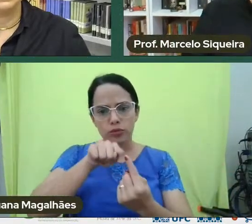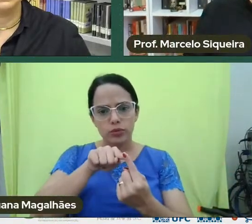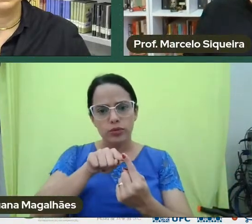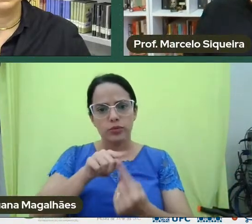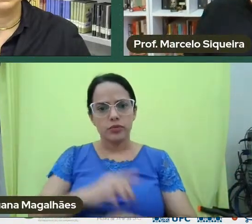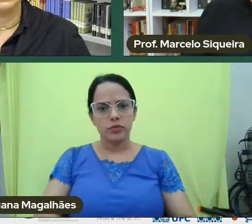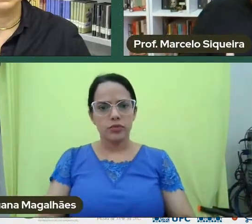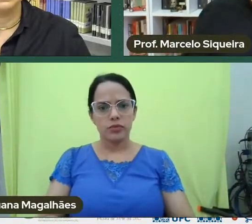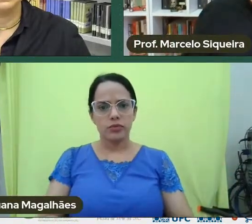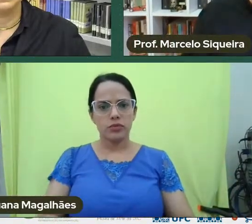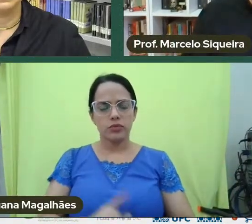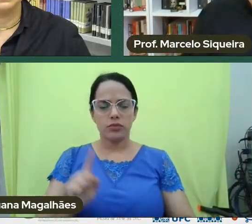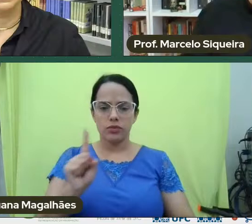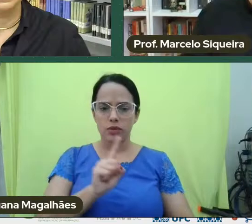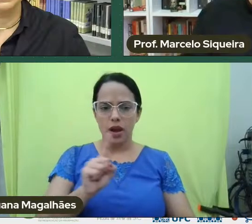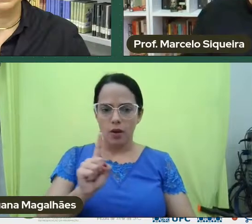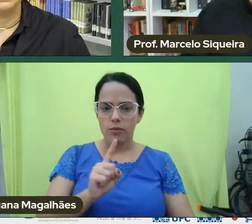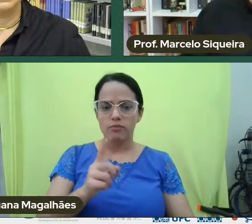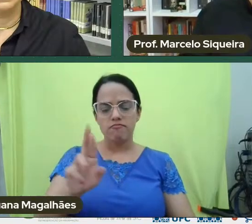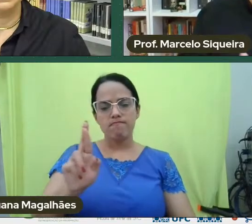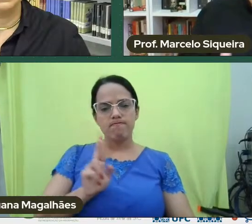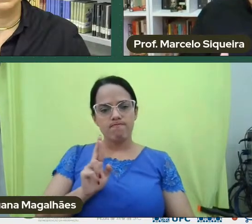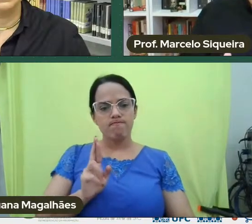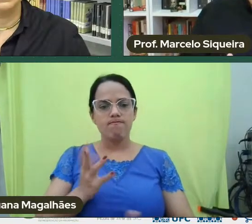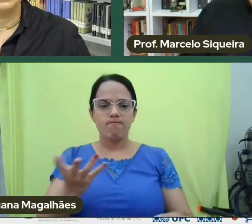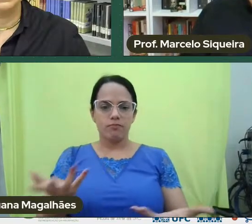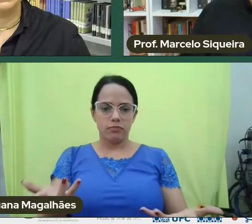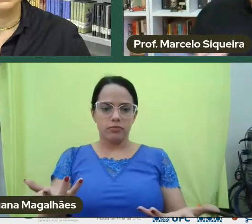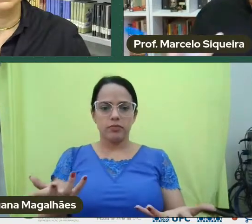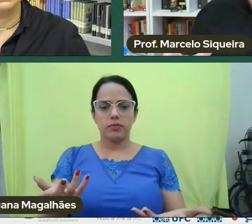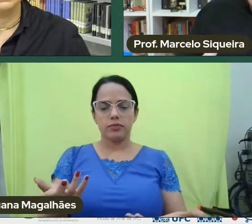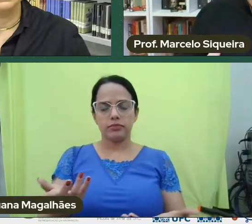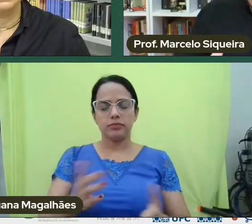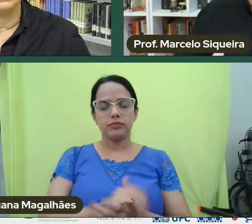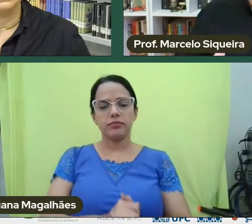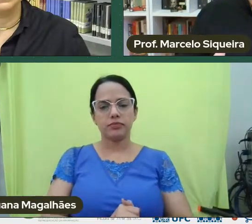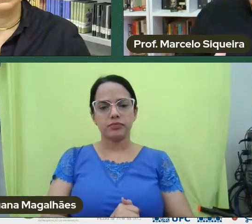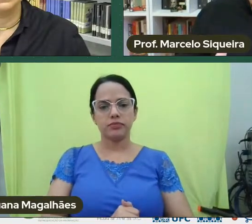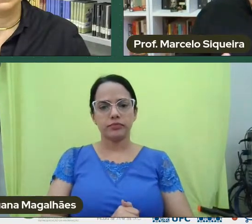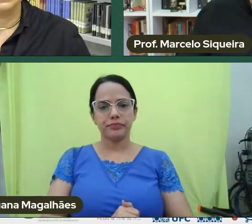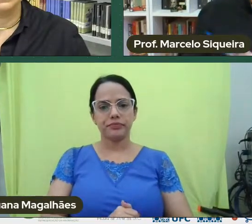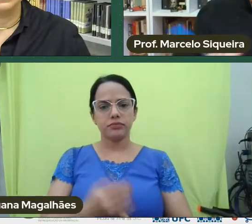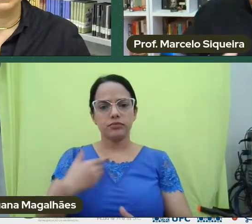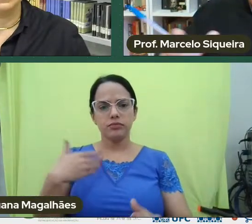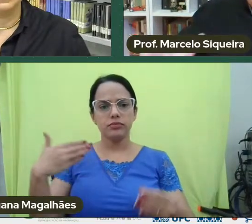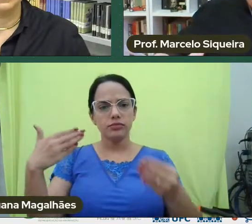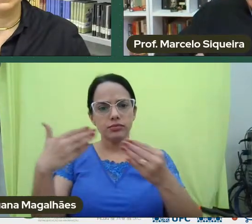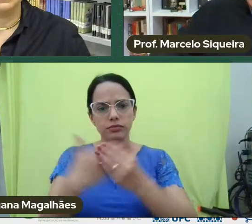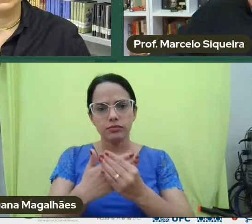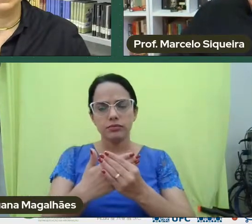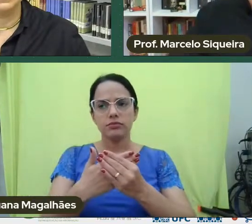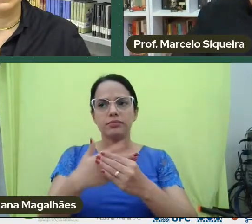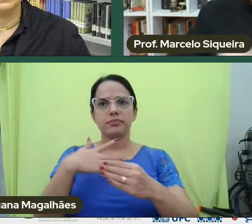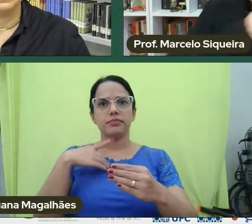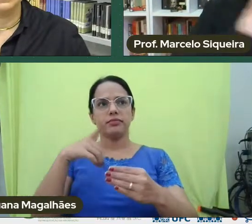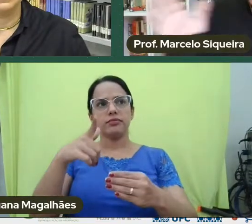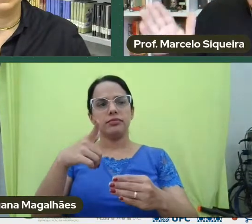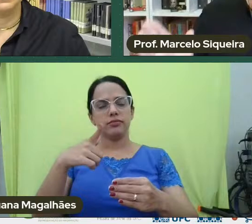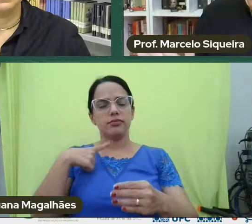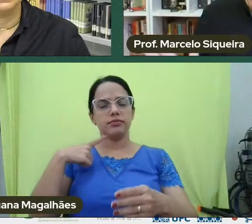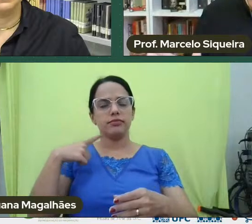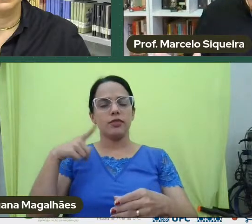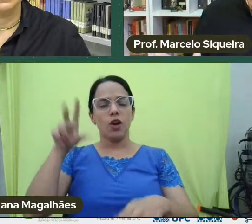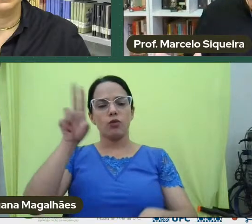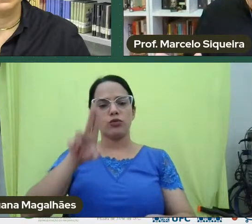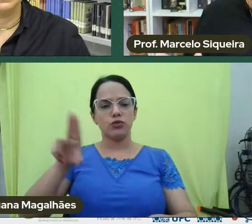Daí ele falou, não. Então, eu falei, é isso. Né? Quantas instituições têm arquivo? Né? Você vai no arquivo central das universidades, é só